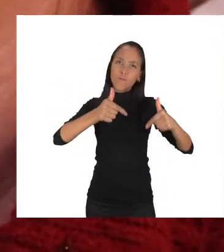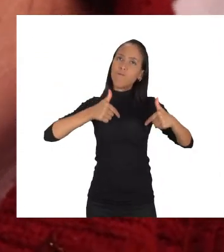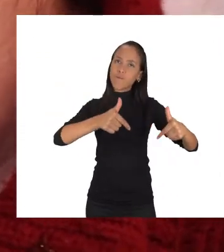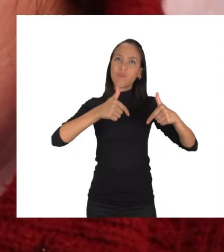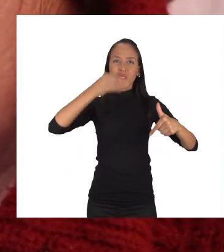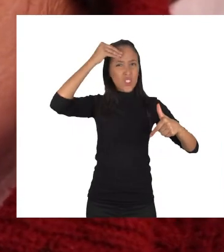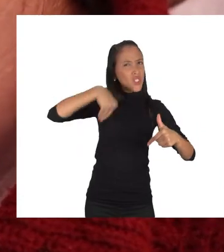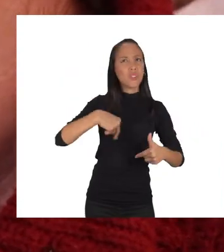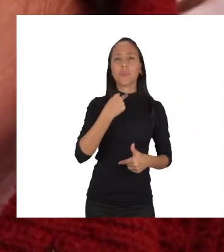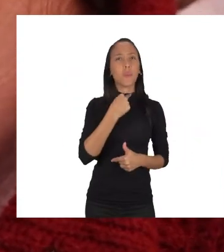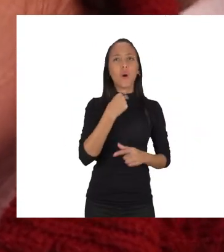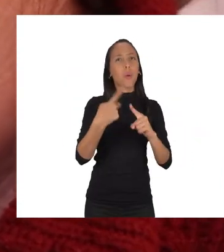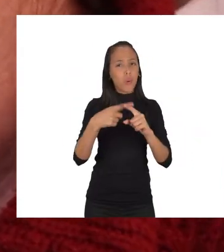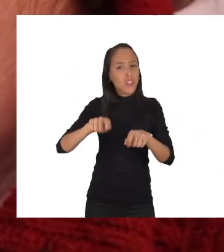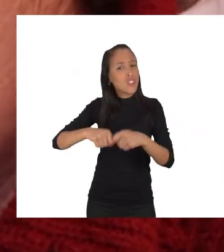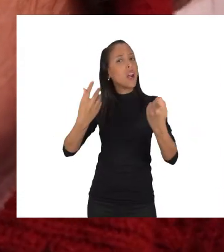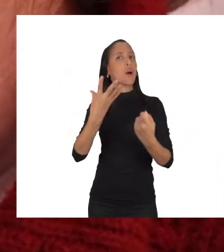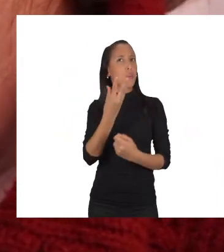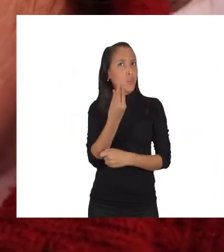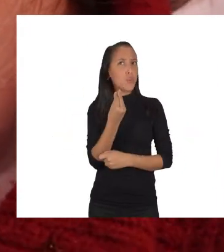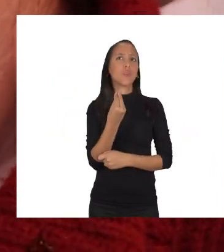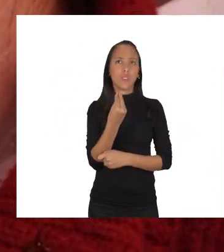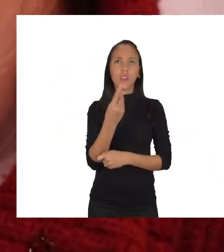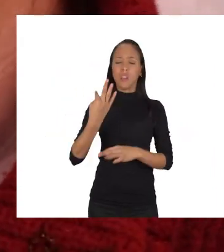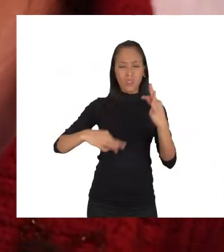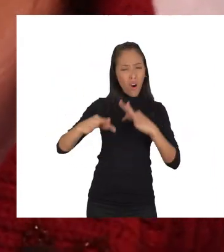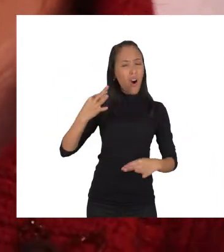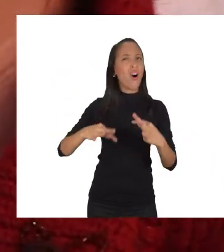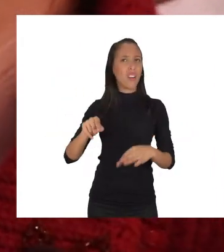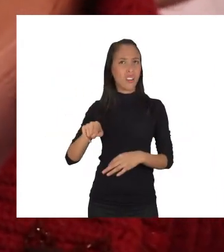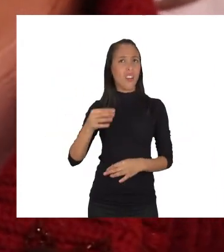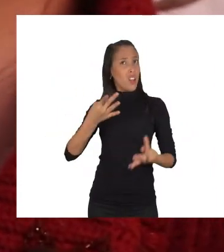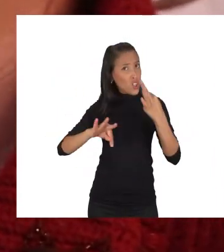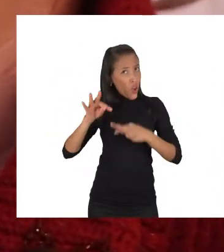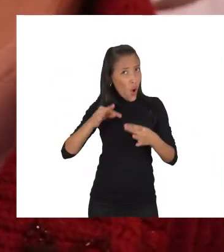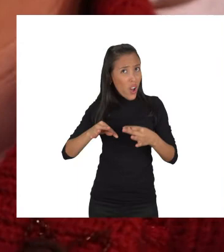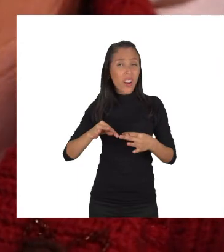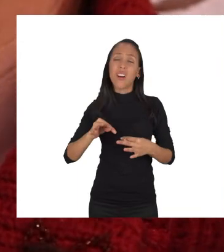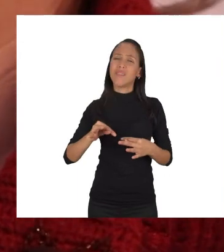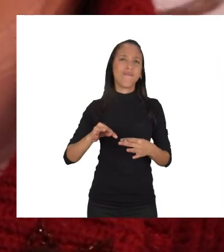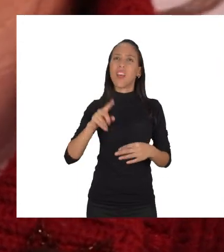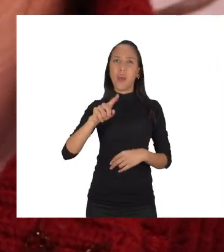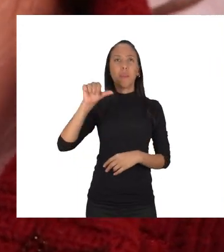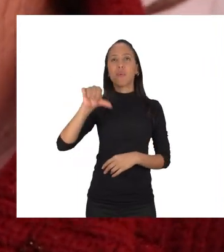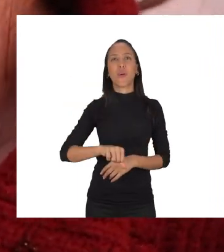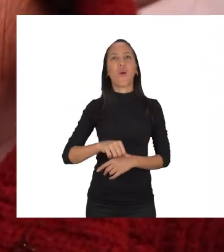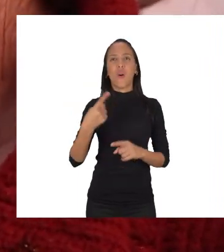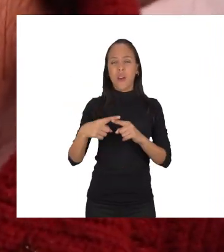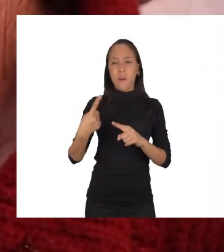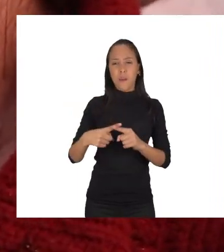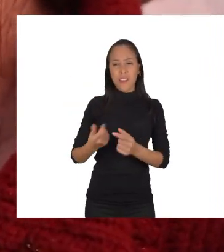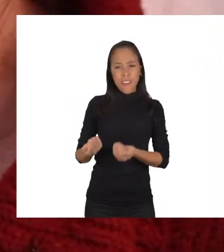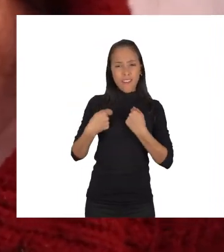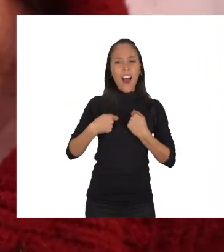o estrago é muito grande e dói o que aconteceu. Acho que a dor que você te causa, ela te faz mover céus e